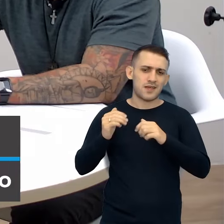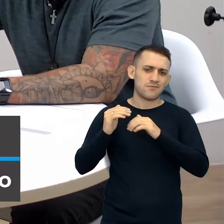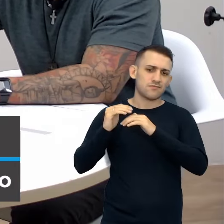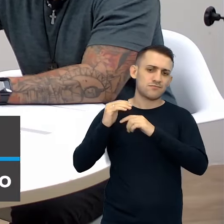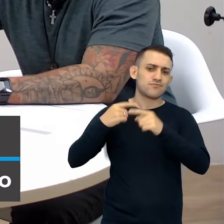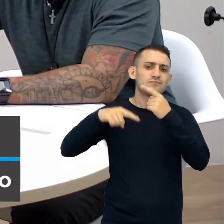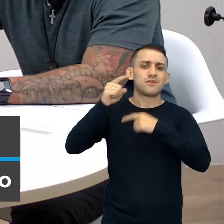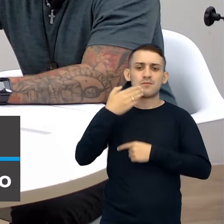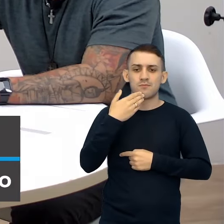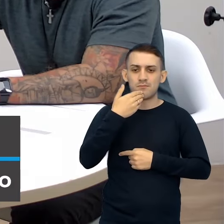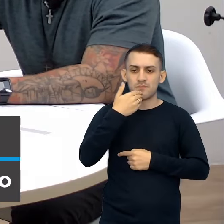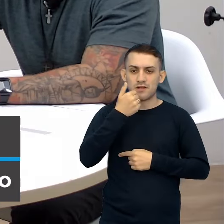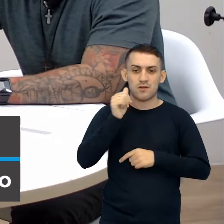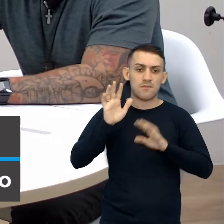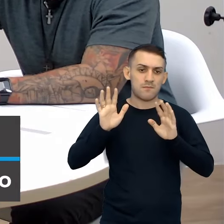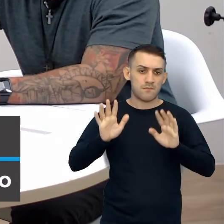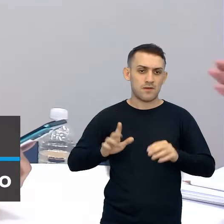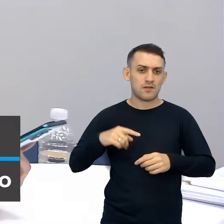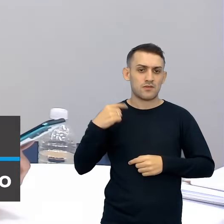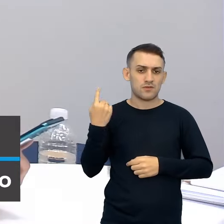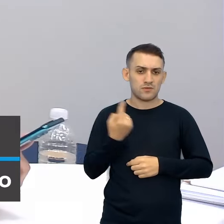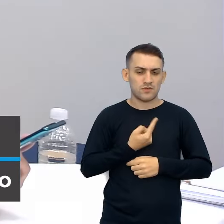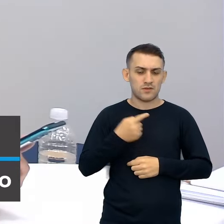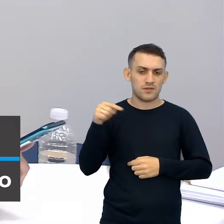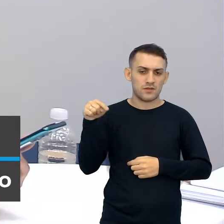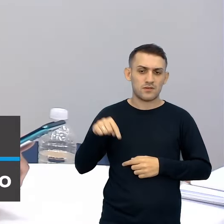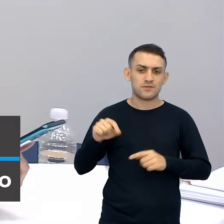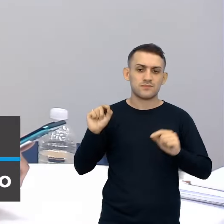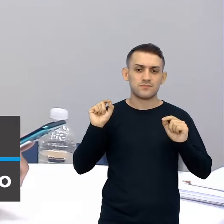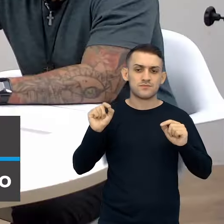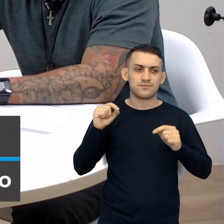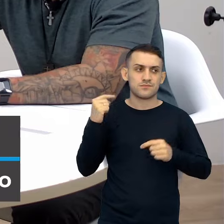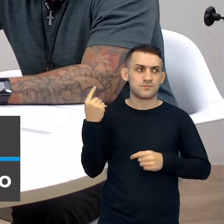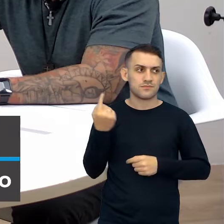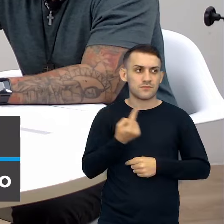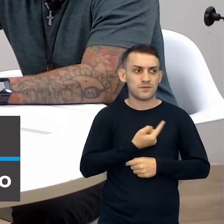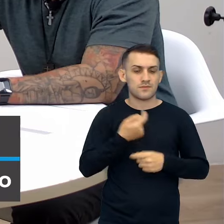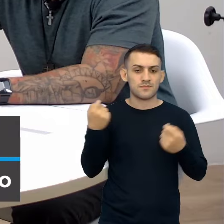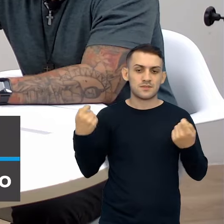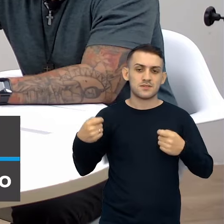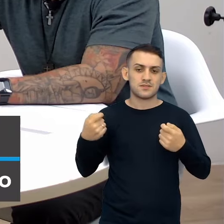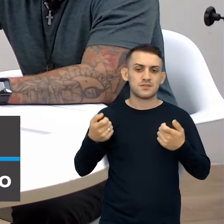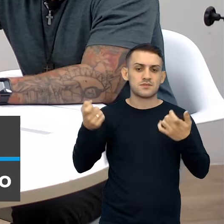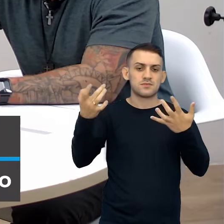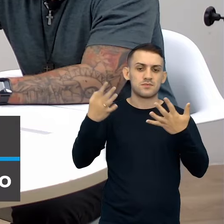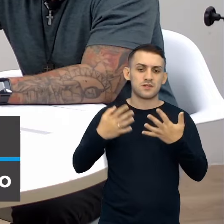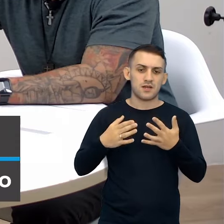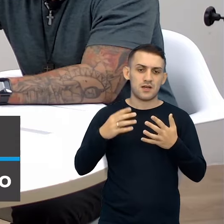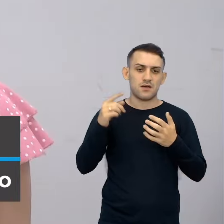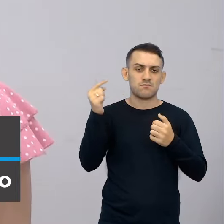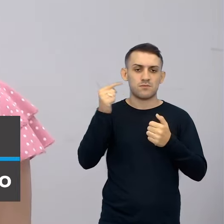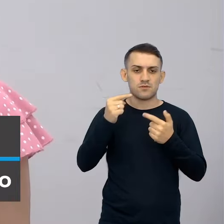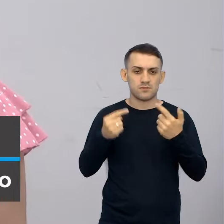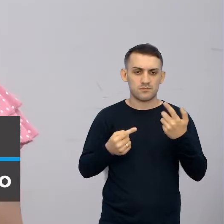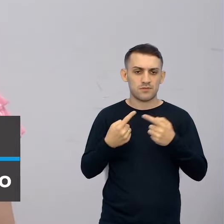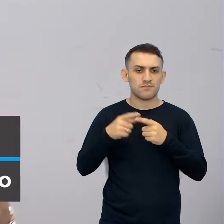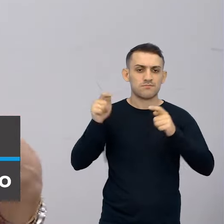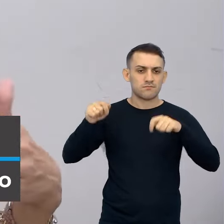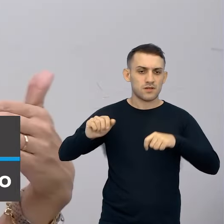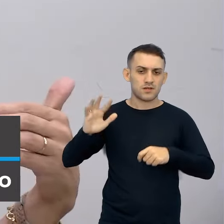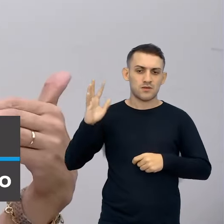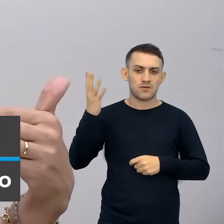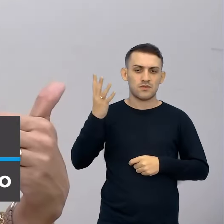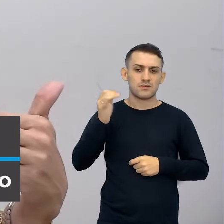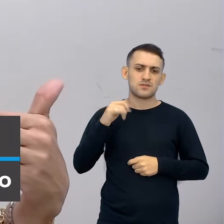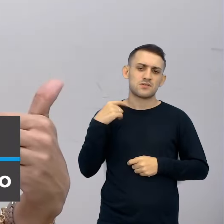muito particular, tá, gente? Mas, assim, a gente tem que tocar nesses pontos para que as coisas aconteçam. Se a gente